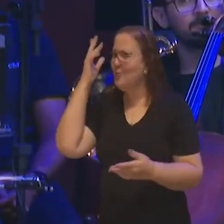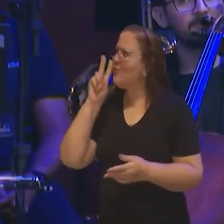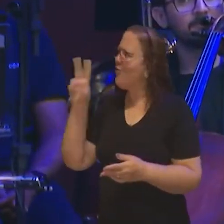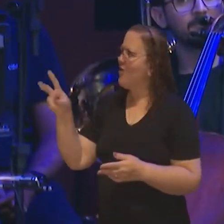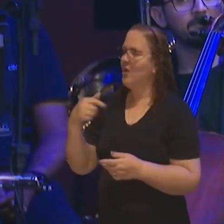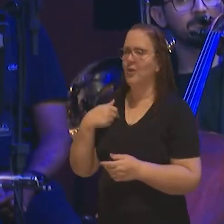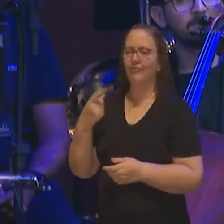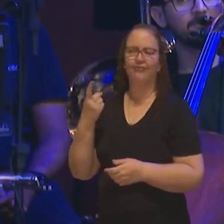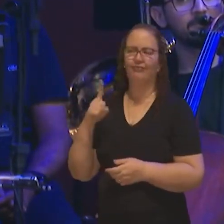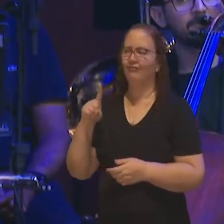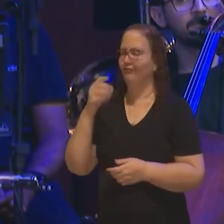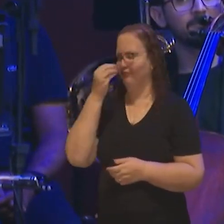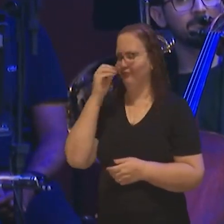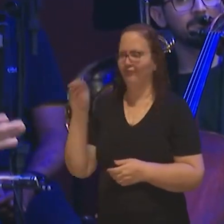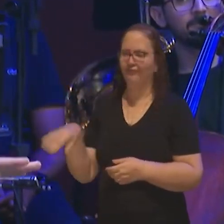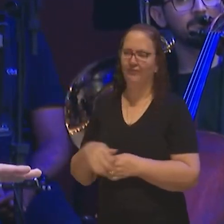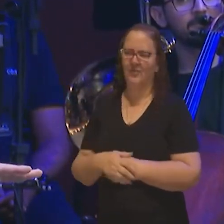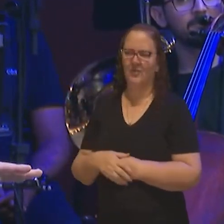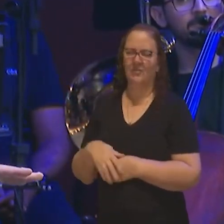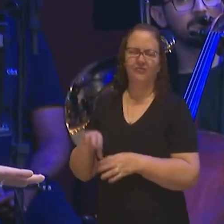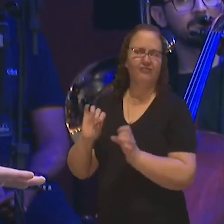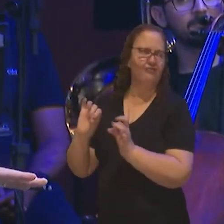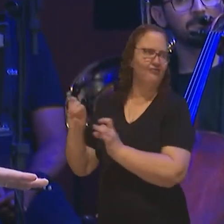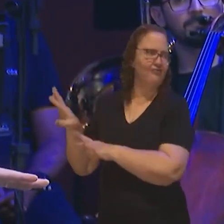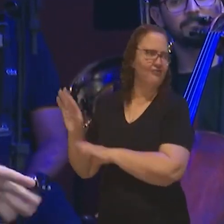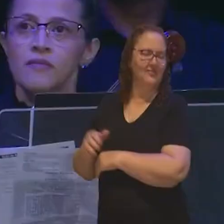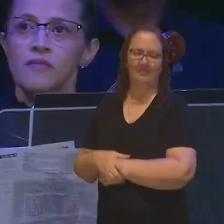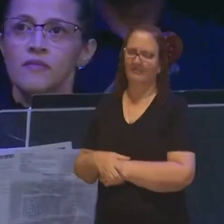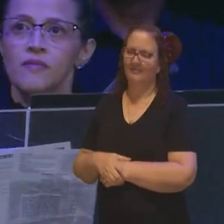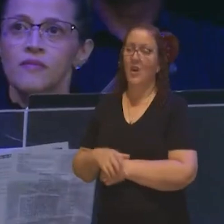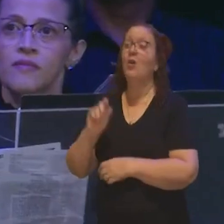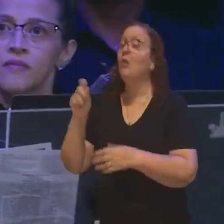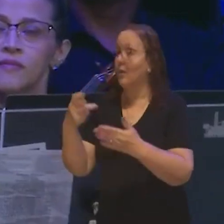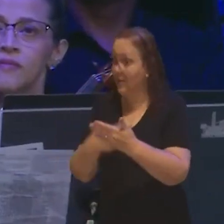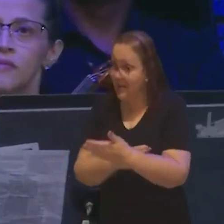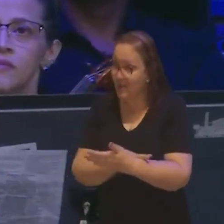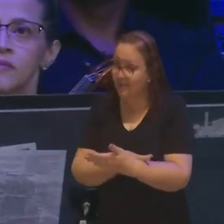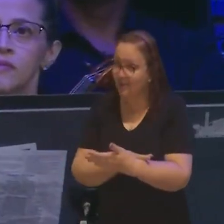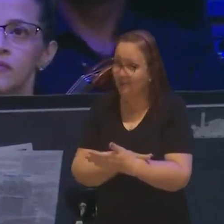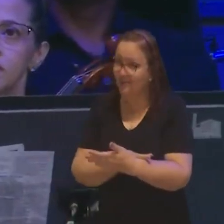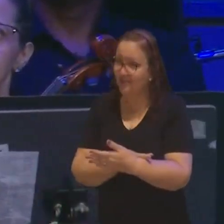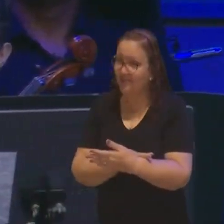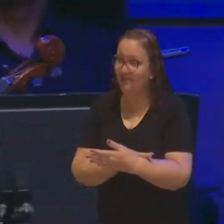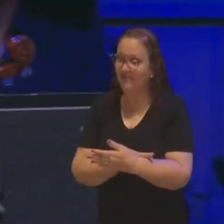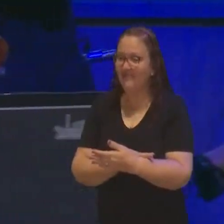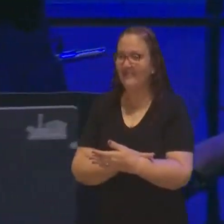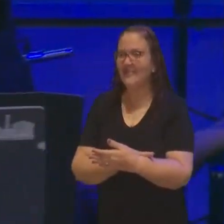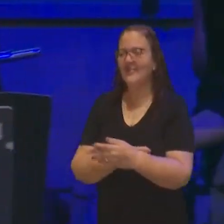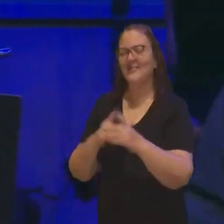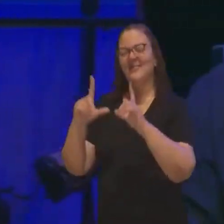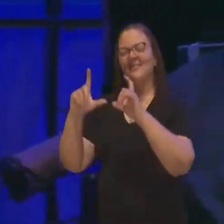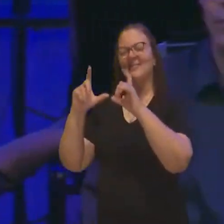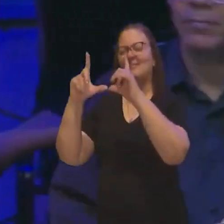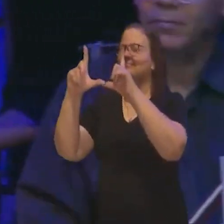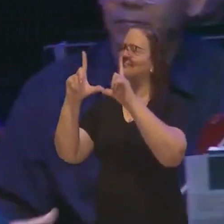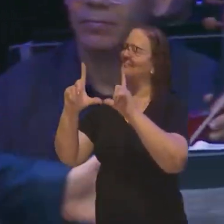não fui. E eu não dei a mínima para aquela fotografia. O que aconteceu? Eles revelaram a